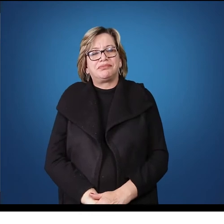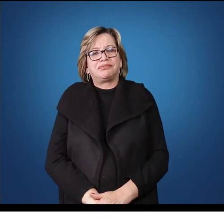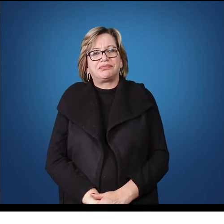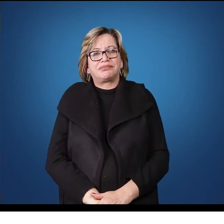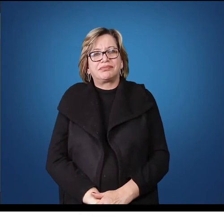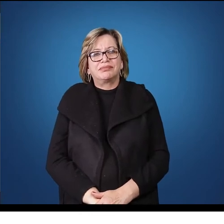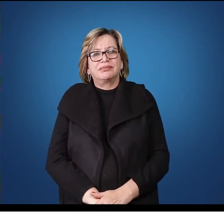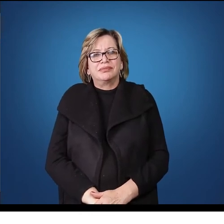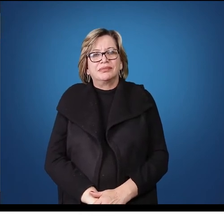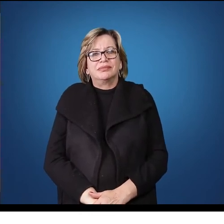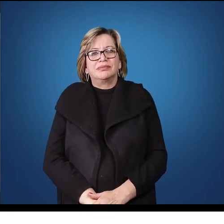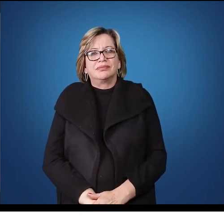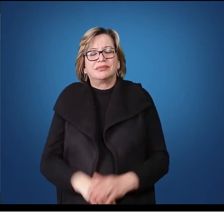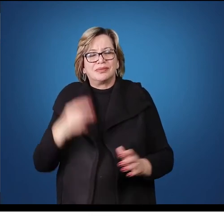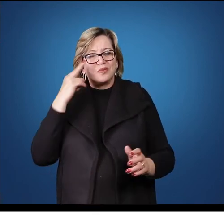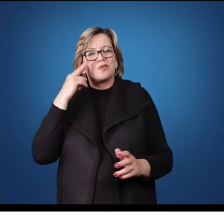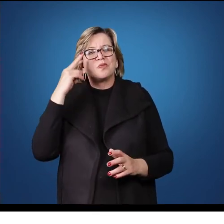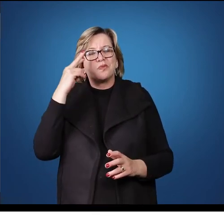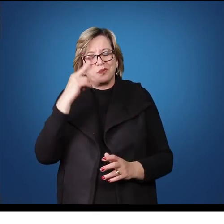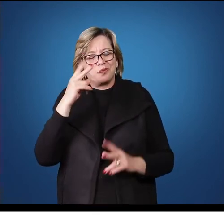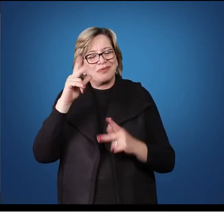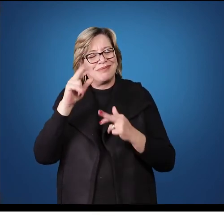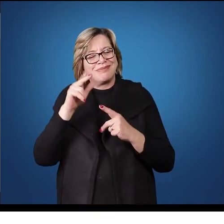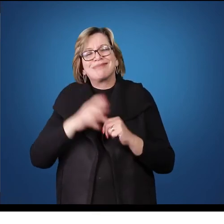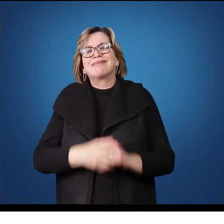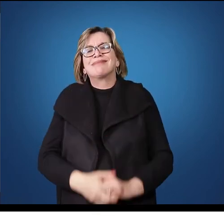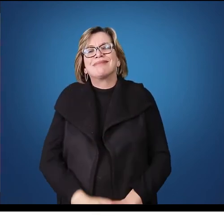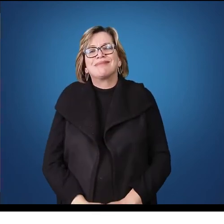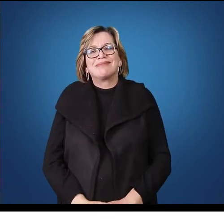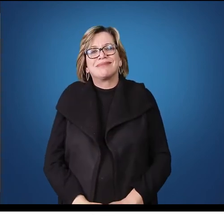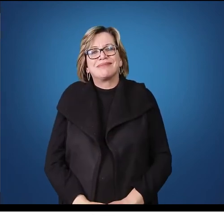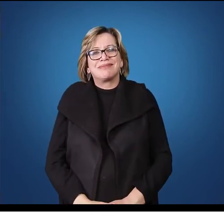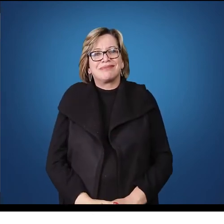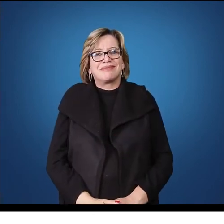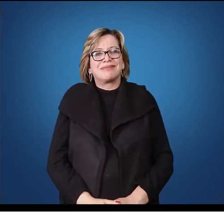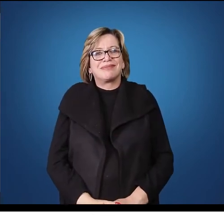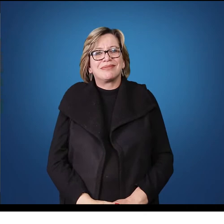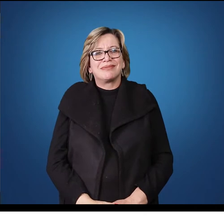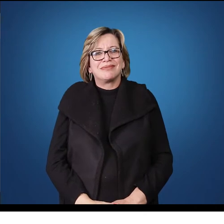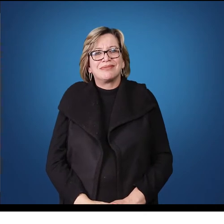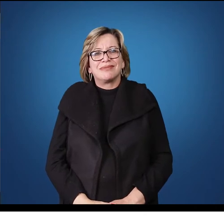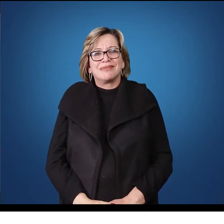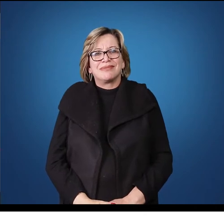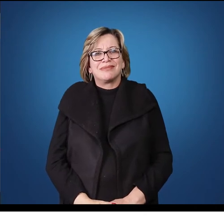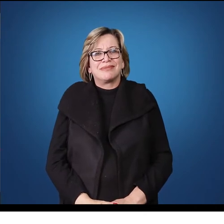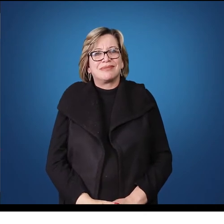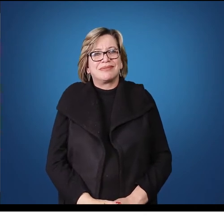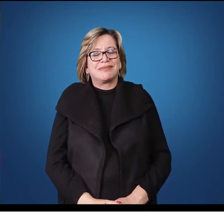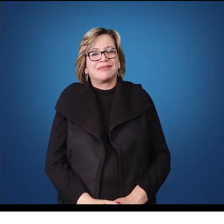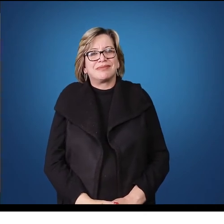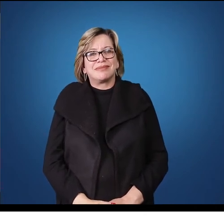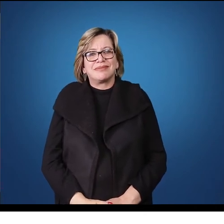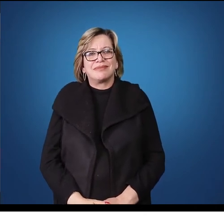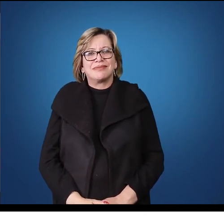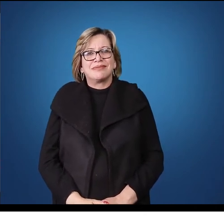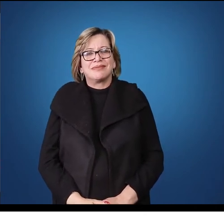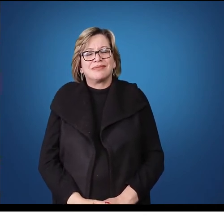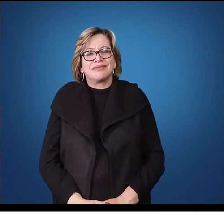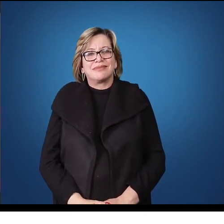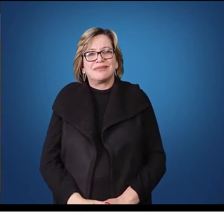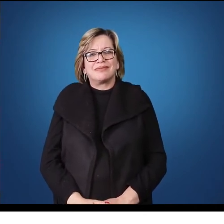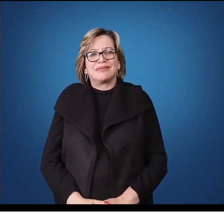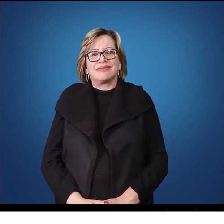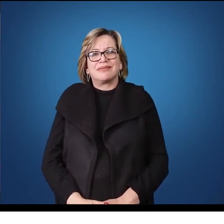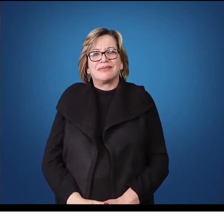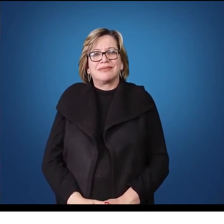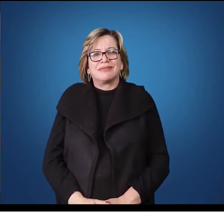Isso, excelente. Marlon, vamos lá. Mesma coisa. Sai aqui da frente, dedos bem abertos. Isso, bem aberto. Você vai passar para o